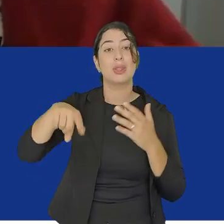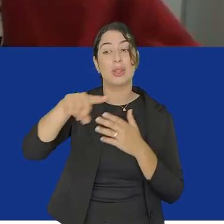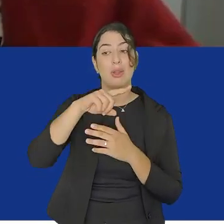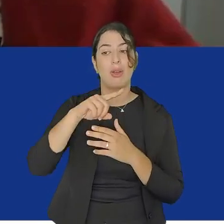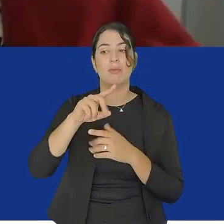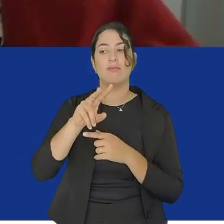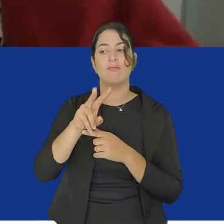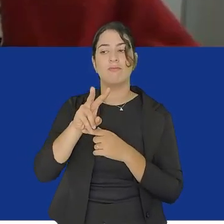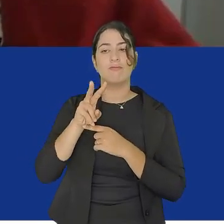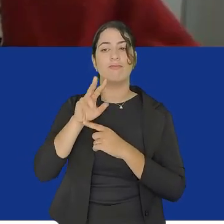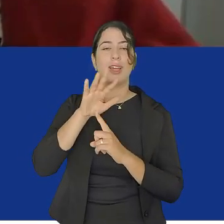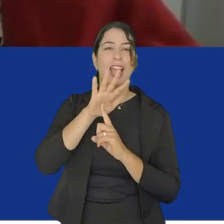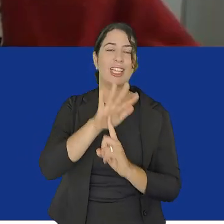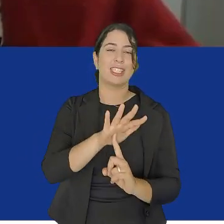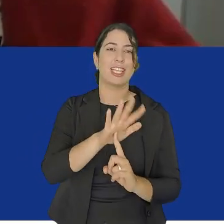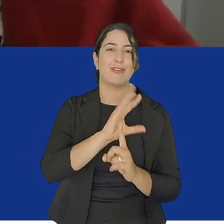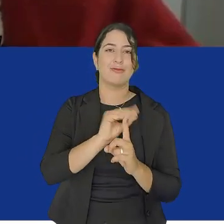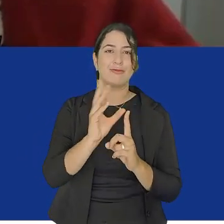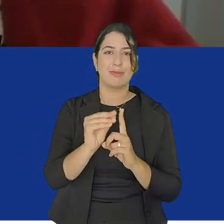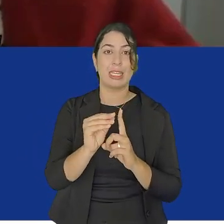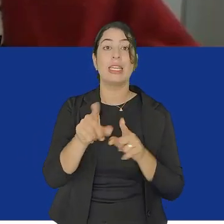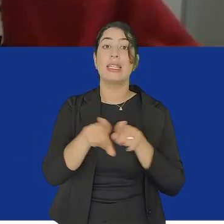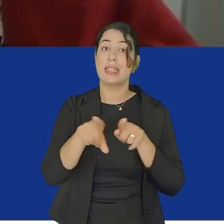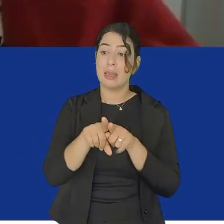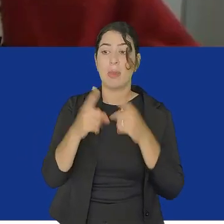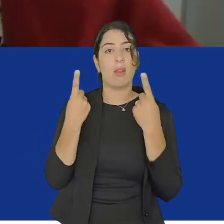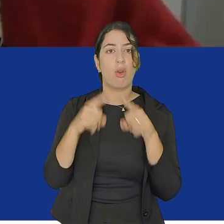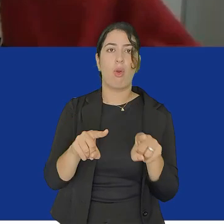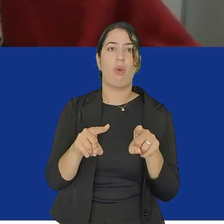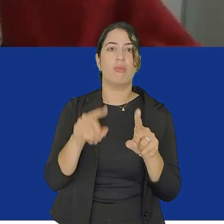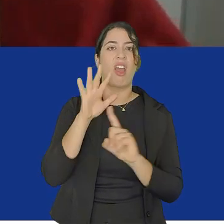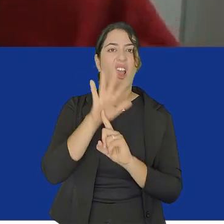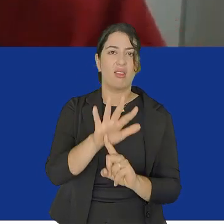prevenindo qualquer tipo de assédio e também fazendo enfrentamento. Se há um